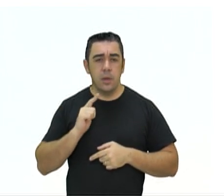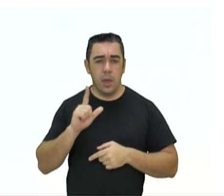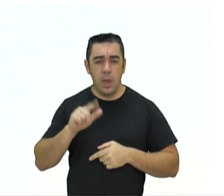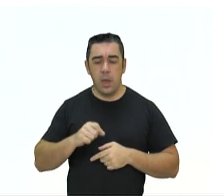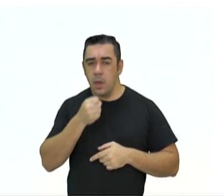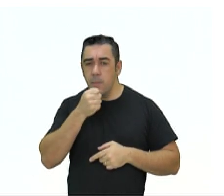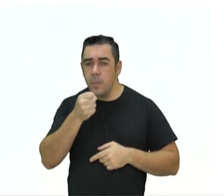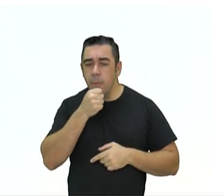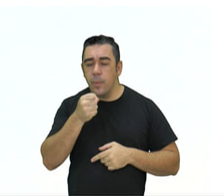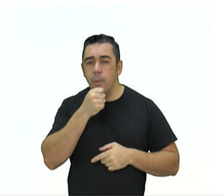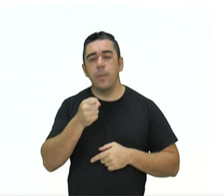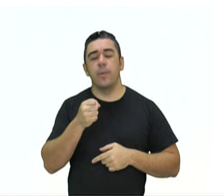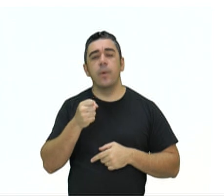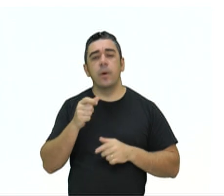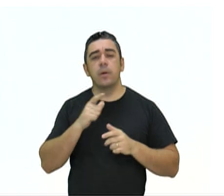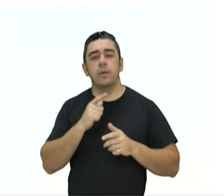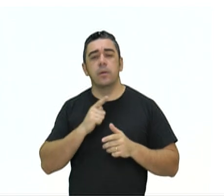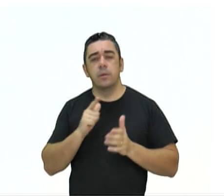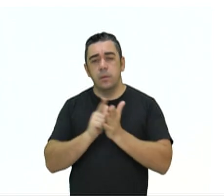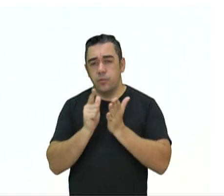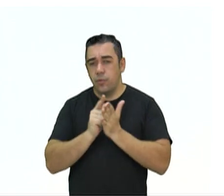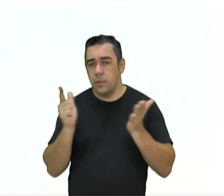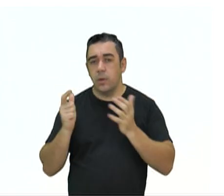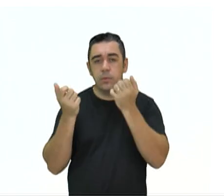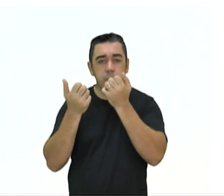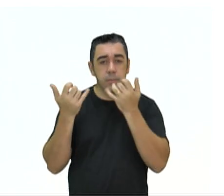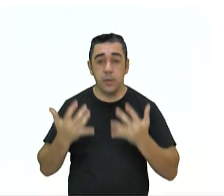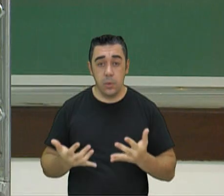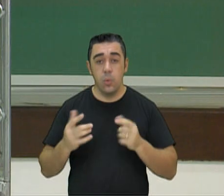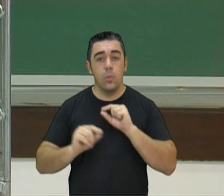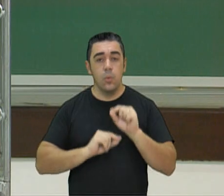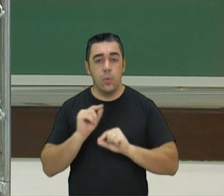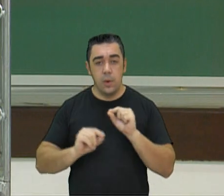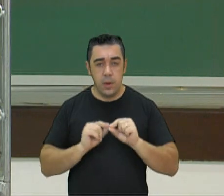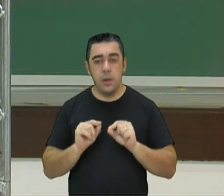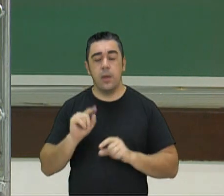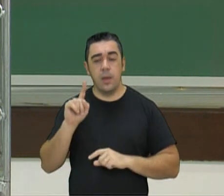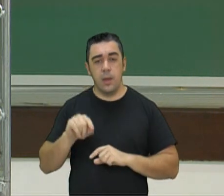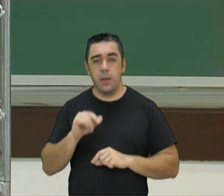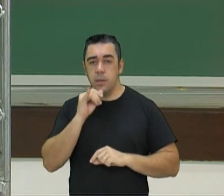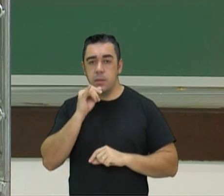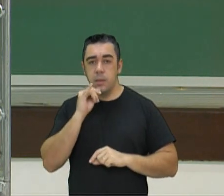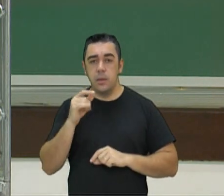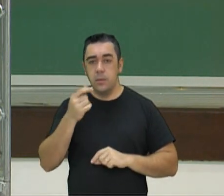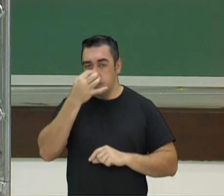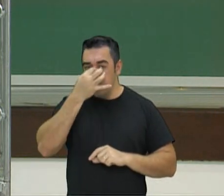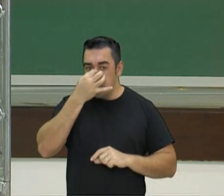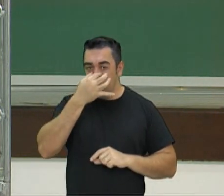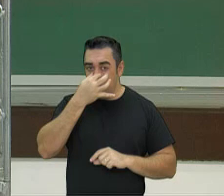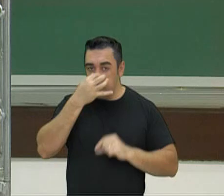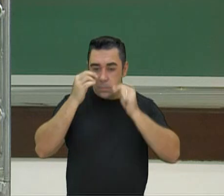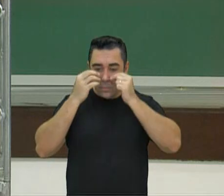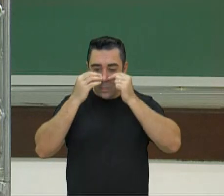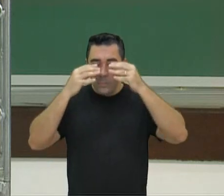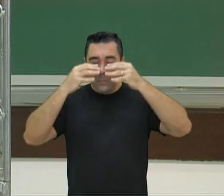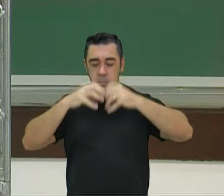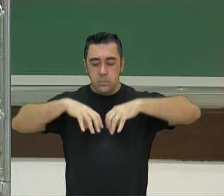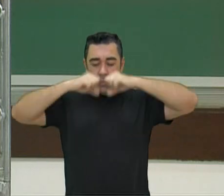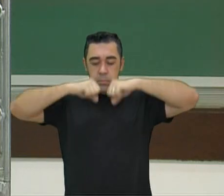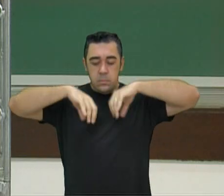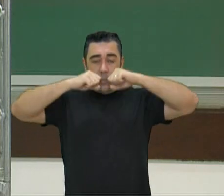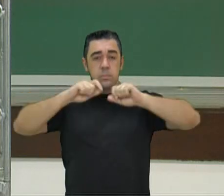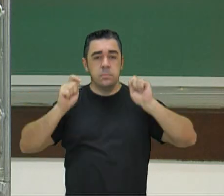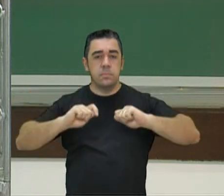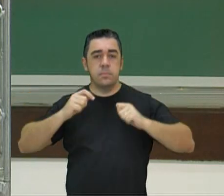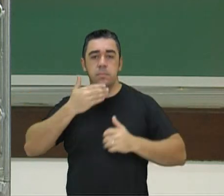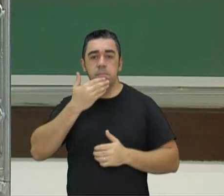reportagem que foi levada na TV. Então, é uma reportagem que vai falar sobre o quê? Dilatadores nasais e o conforto que ele traz